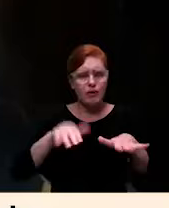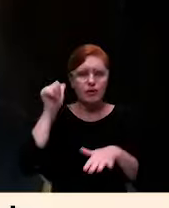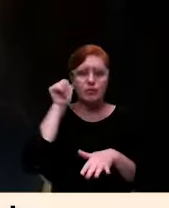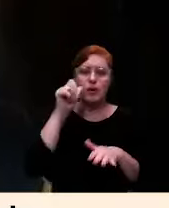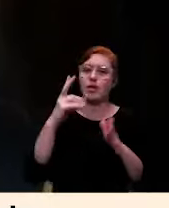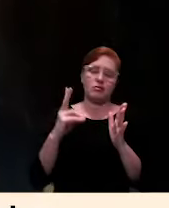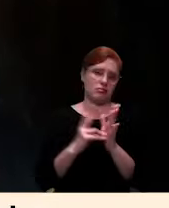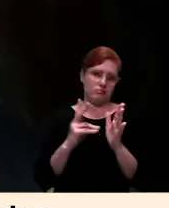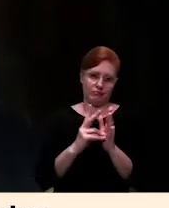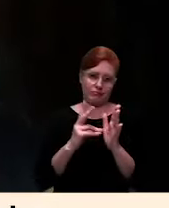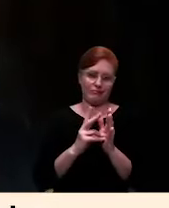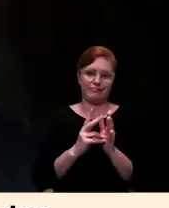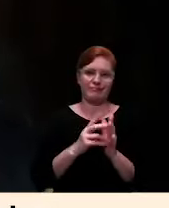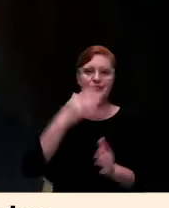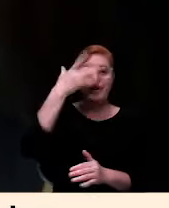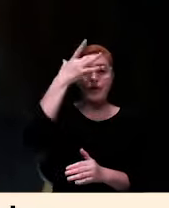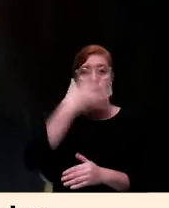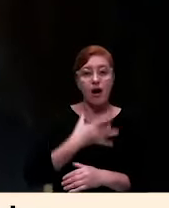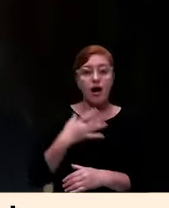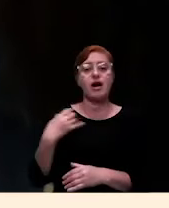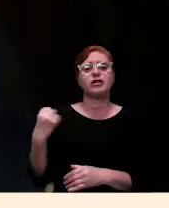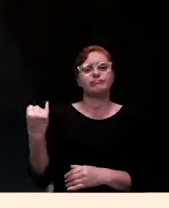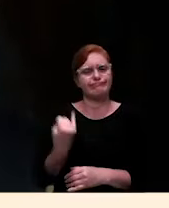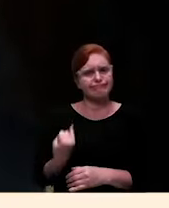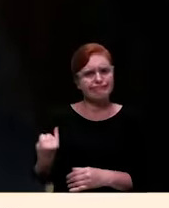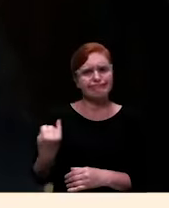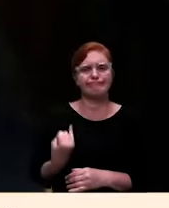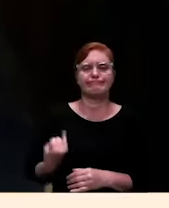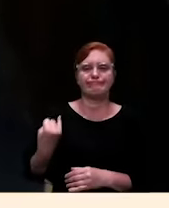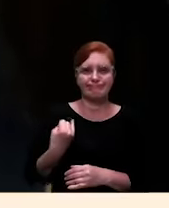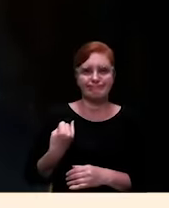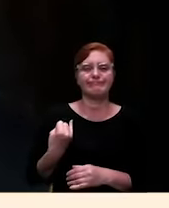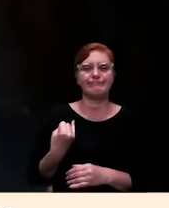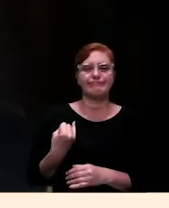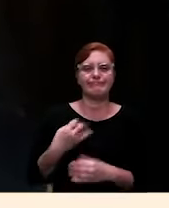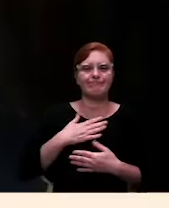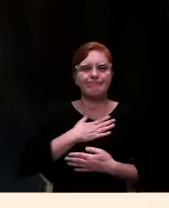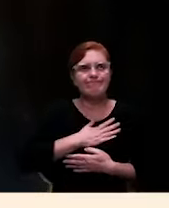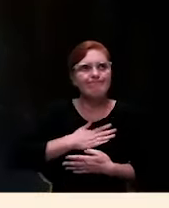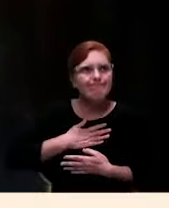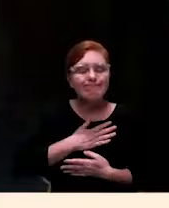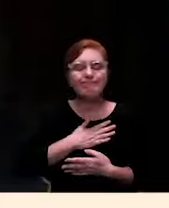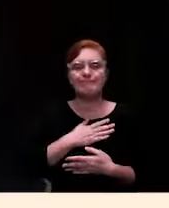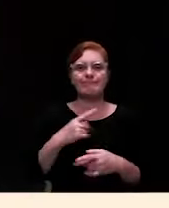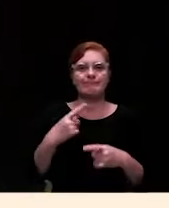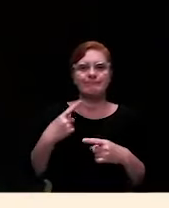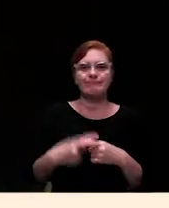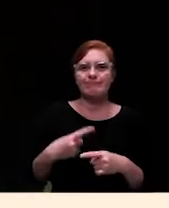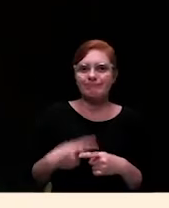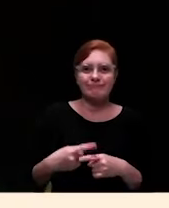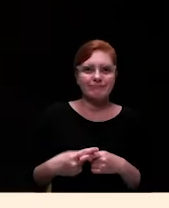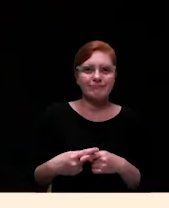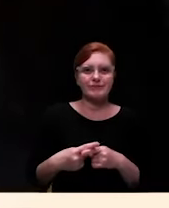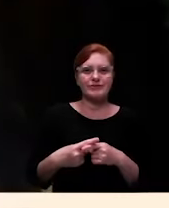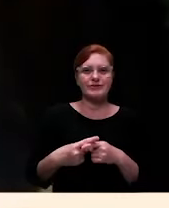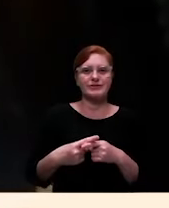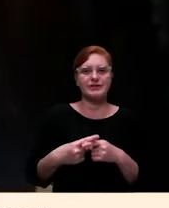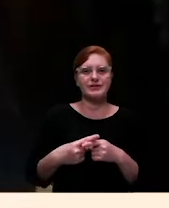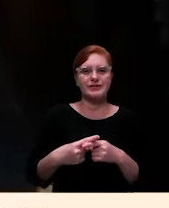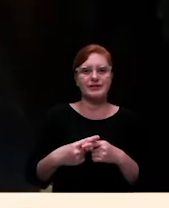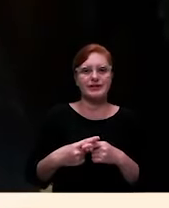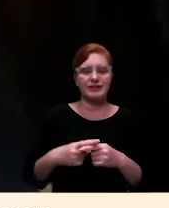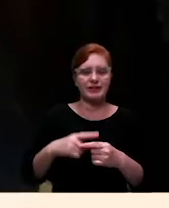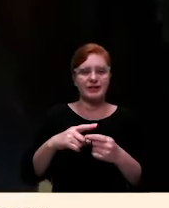outros movimentos das mulheres não indígenas, né? Eu acho isso muito importante, é muito gratificante, porque